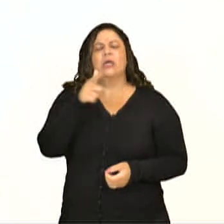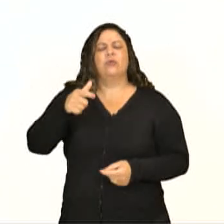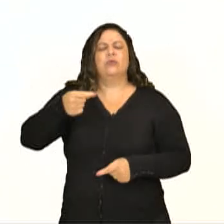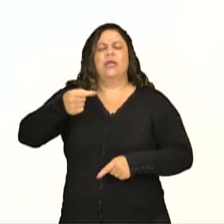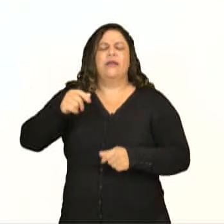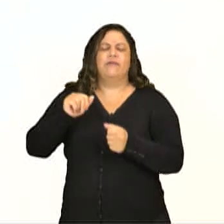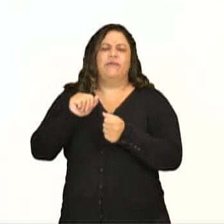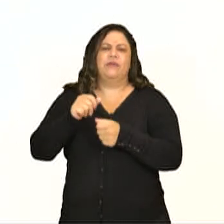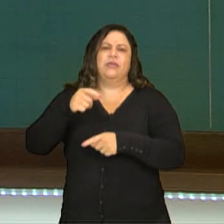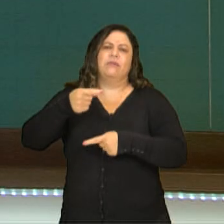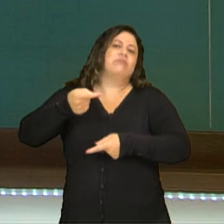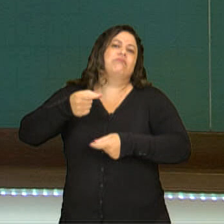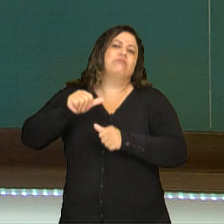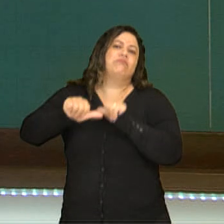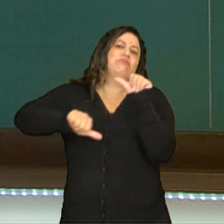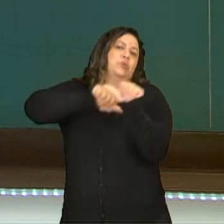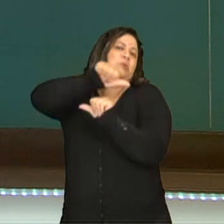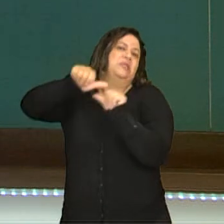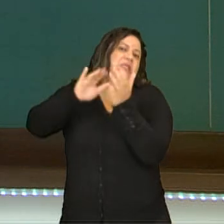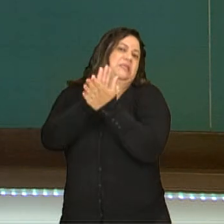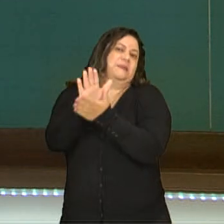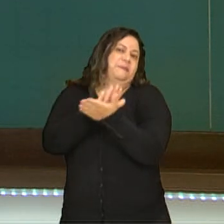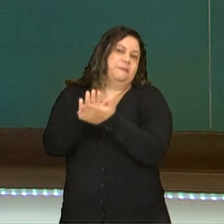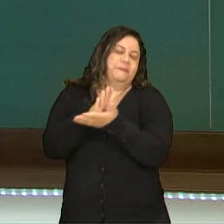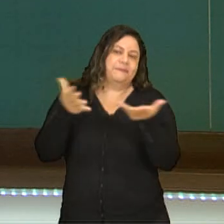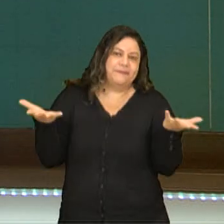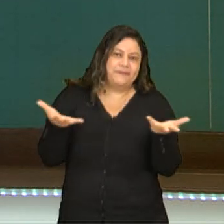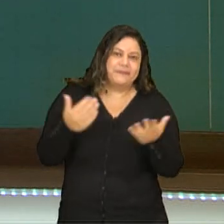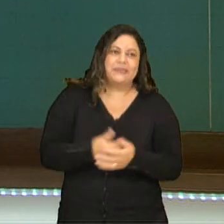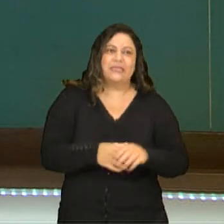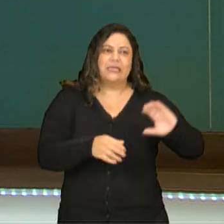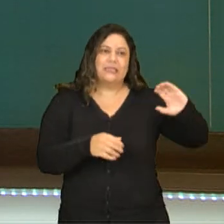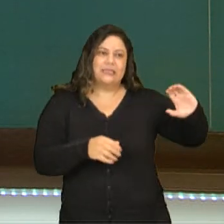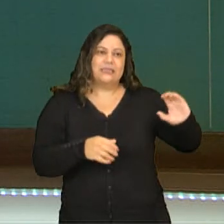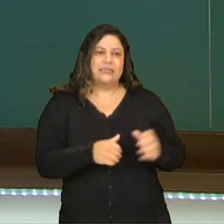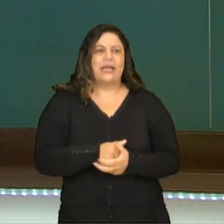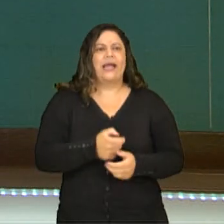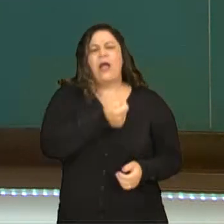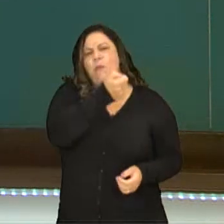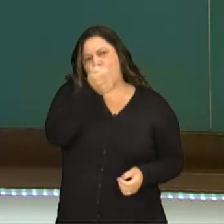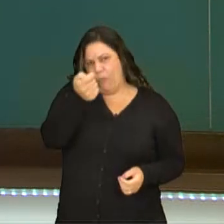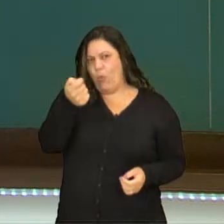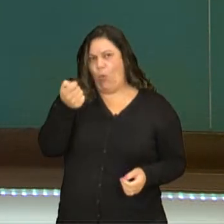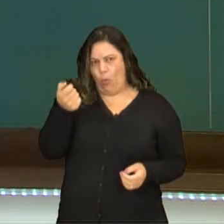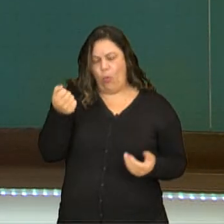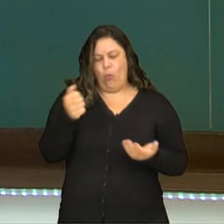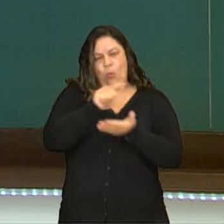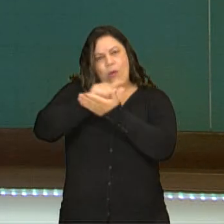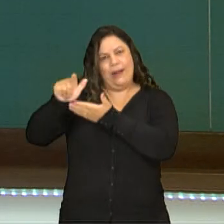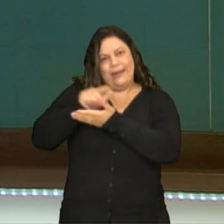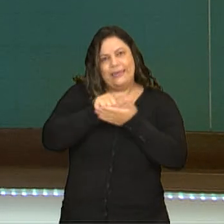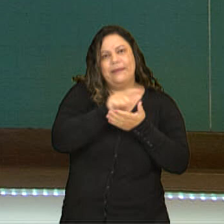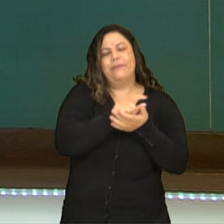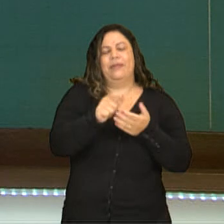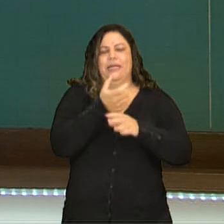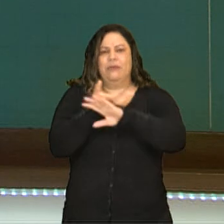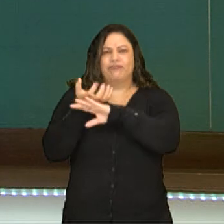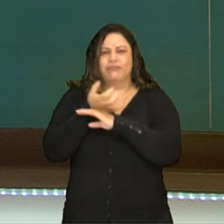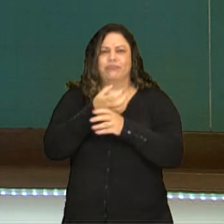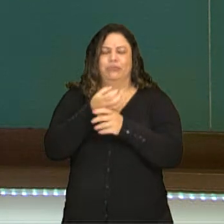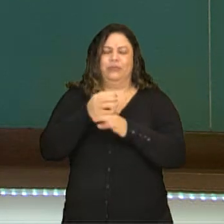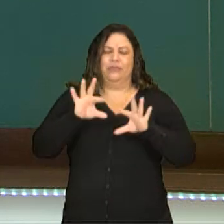transformação nenhuma? Será que é isso? Teve mínimas modificações como limpeza, secagem